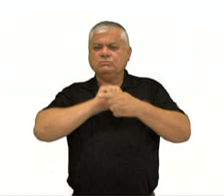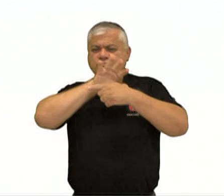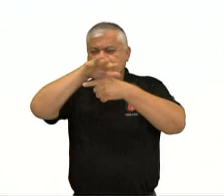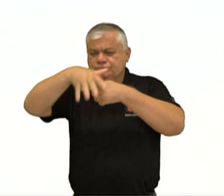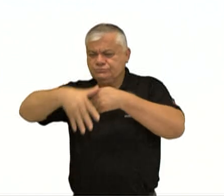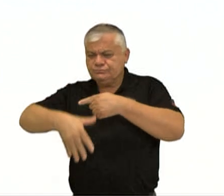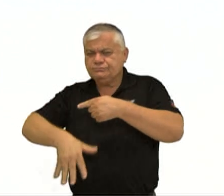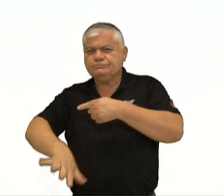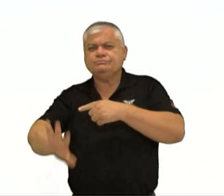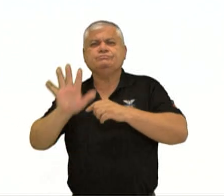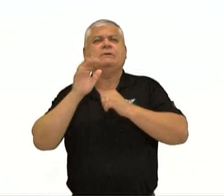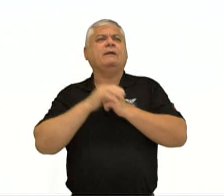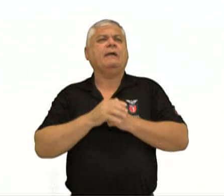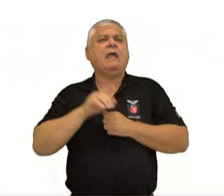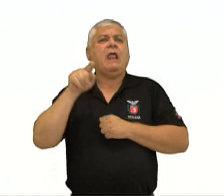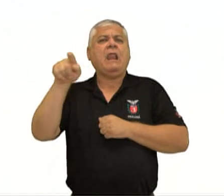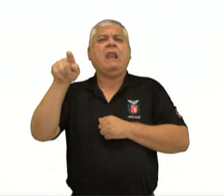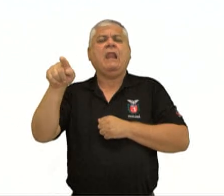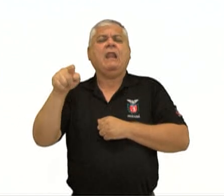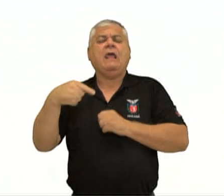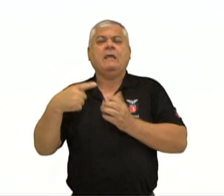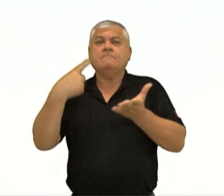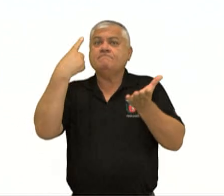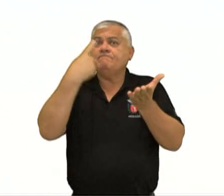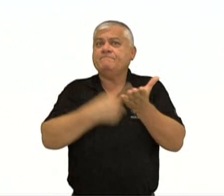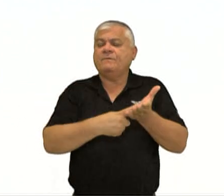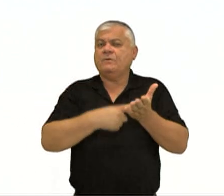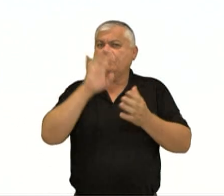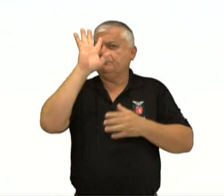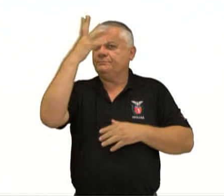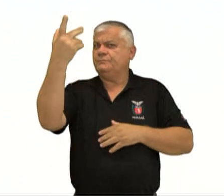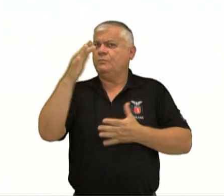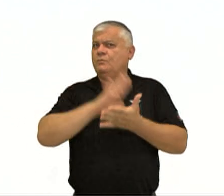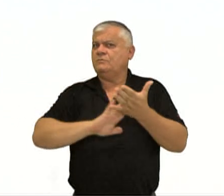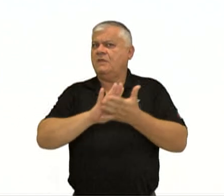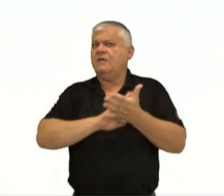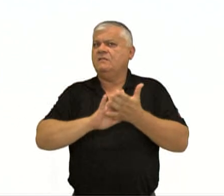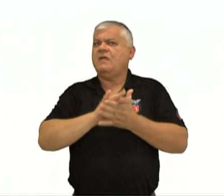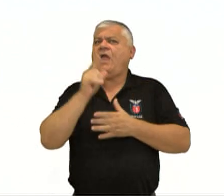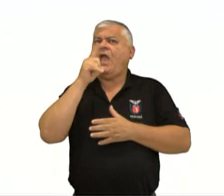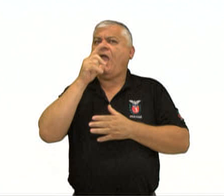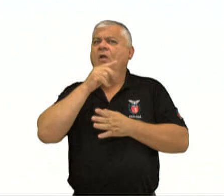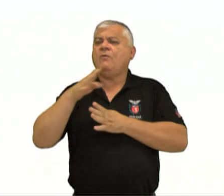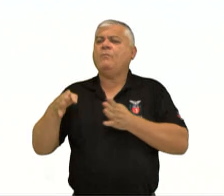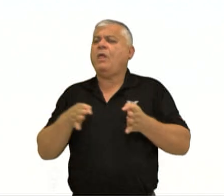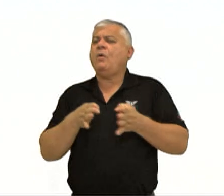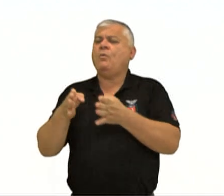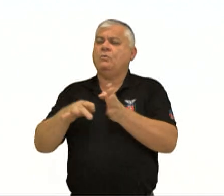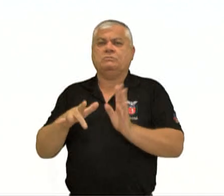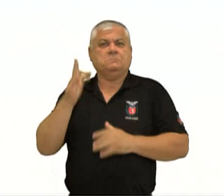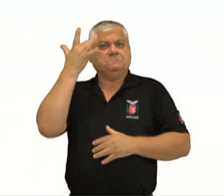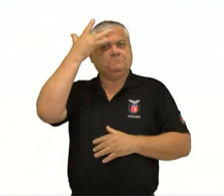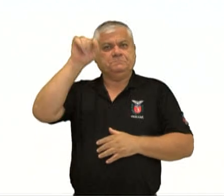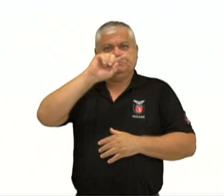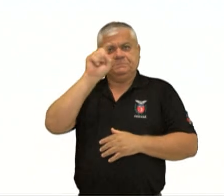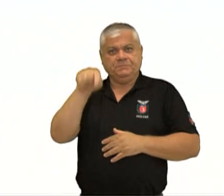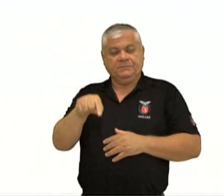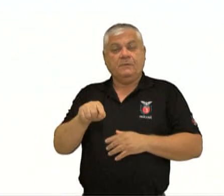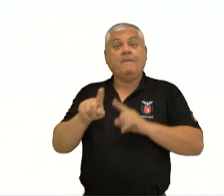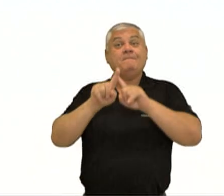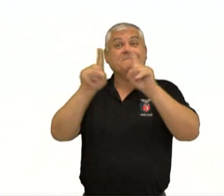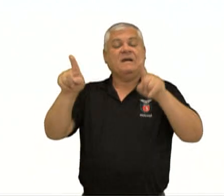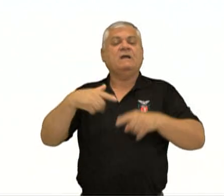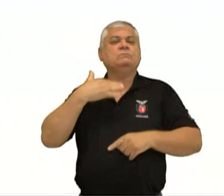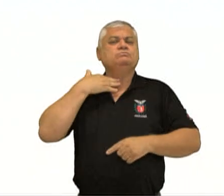Yoshide Suga ainda não foi formalizado a decisão sobre o destino da água radiativa de Fukushima, mas o veredito